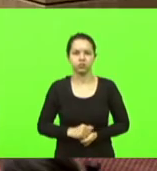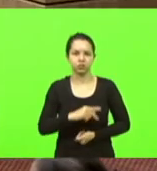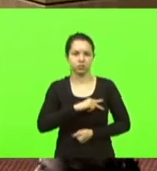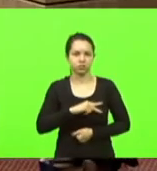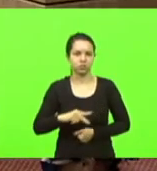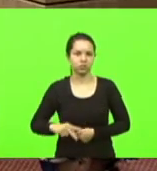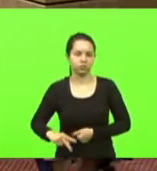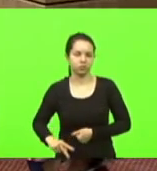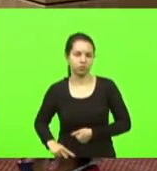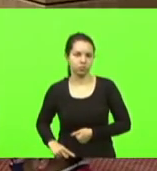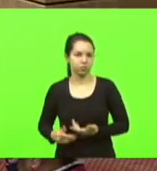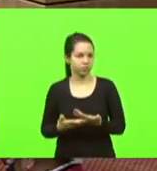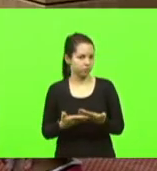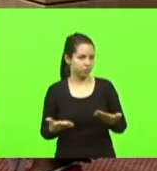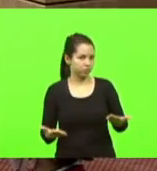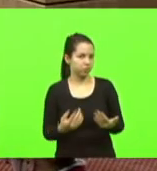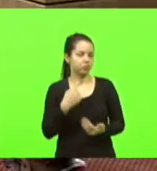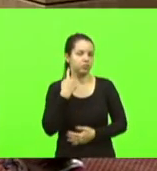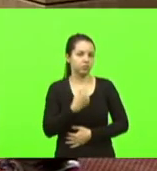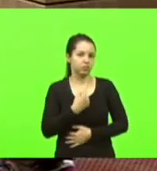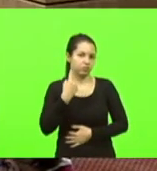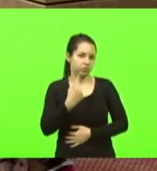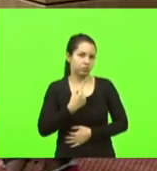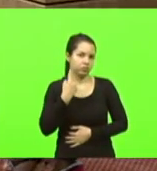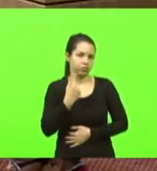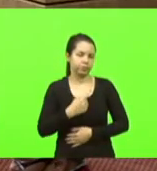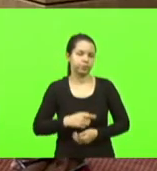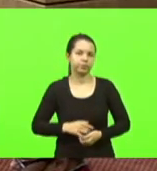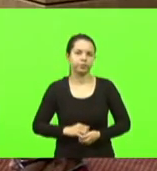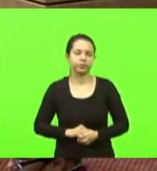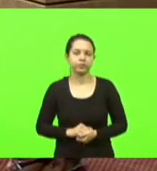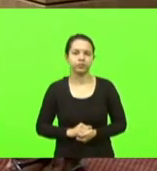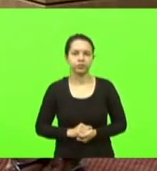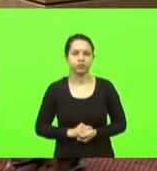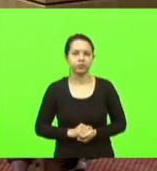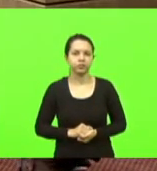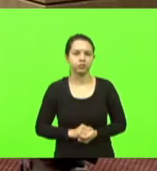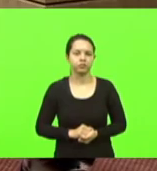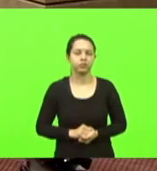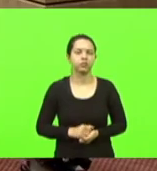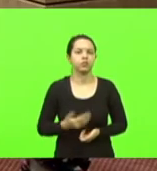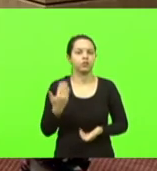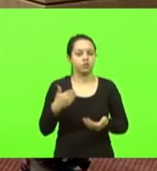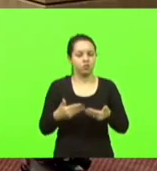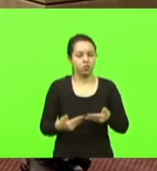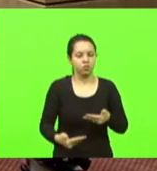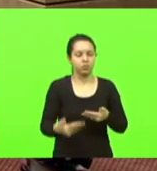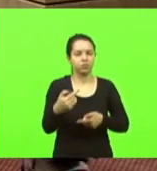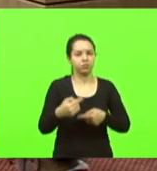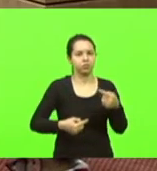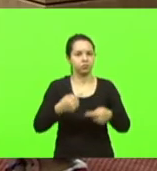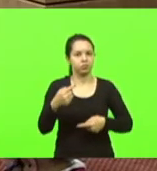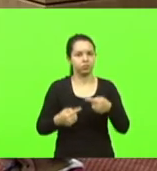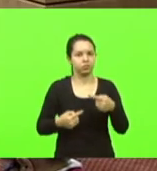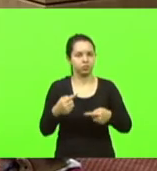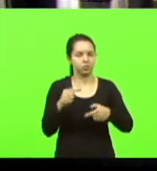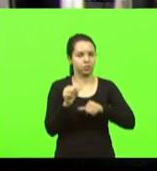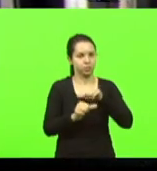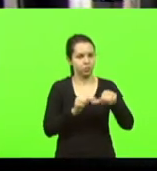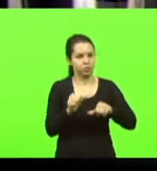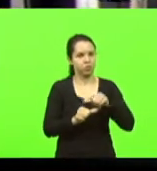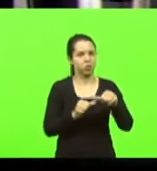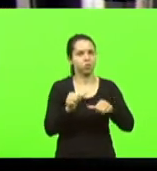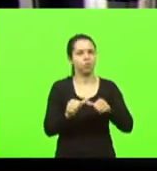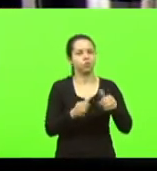presidente colegas deputados a desde o início da discussão da sua reforma e durante